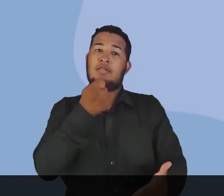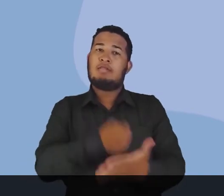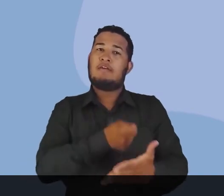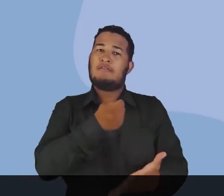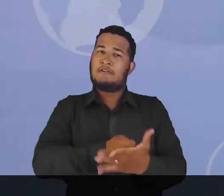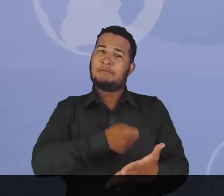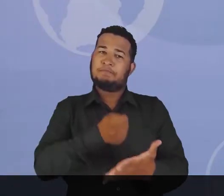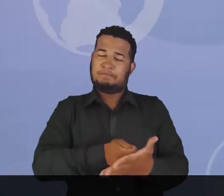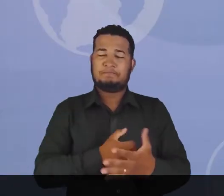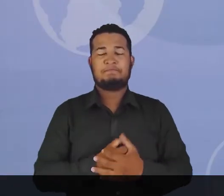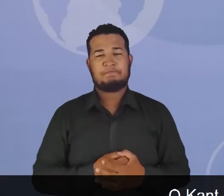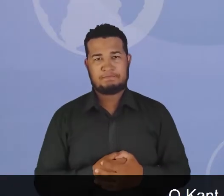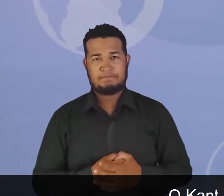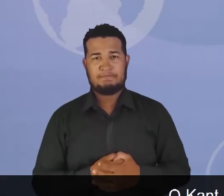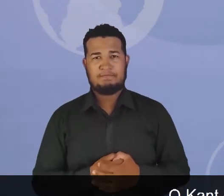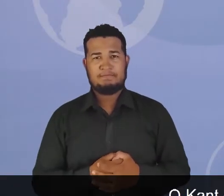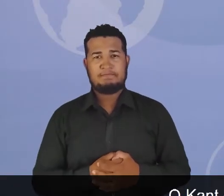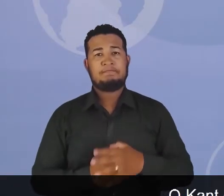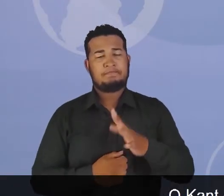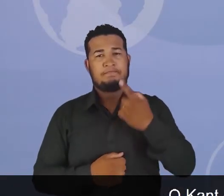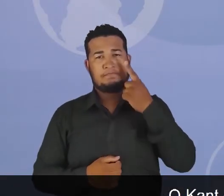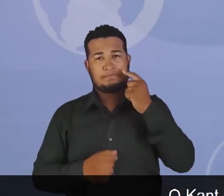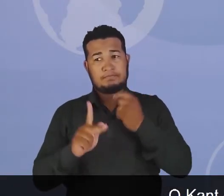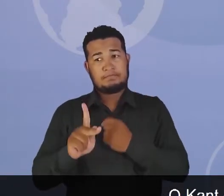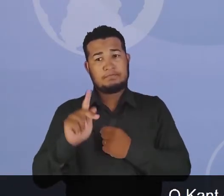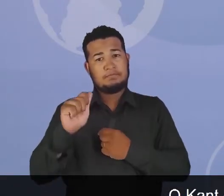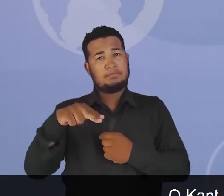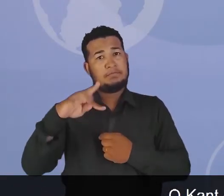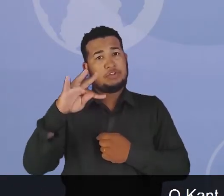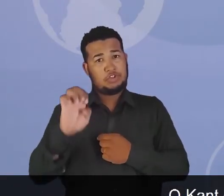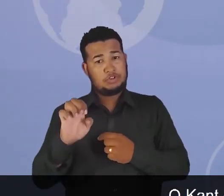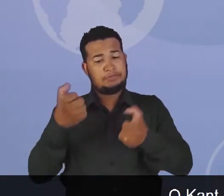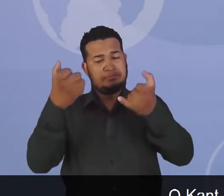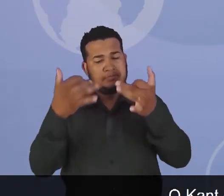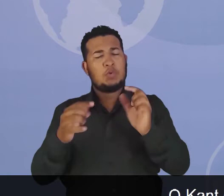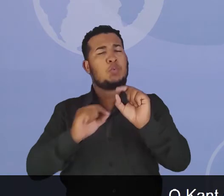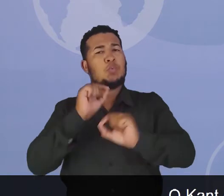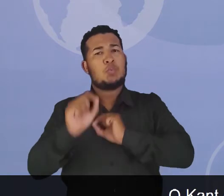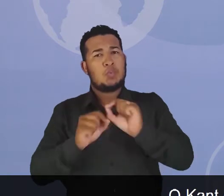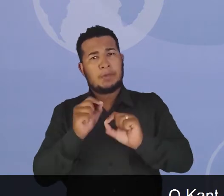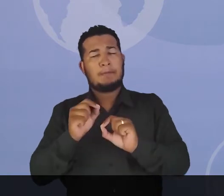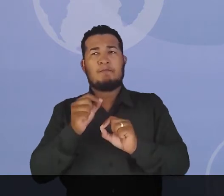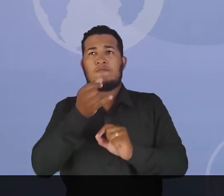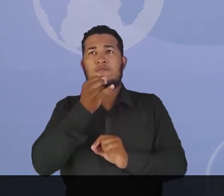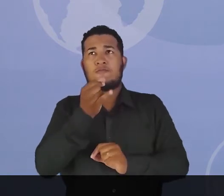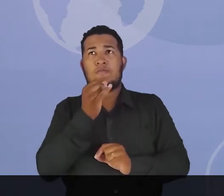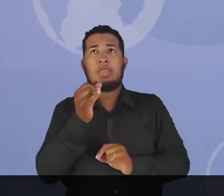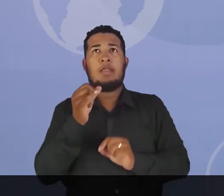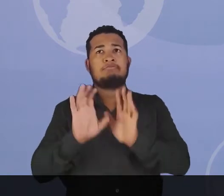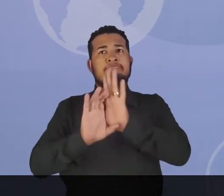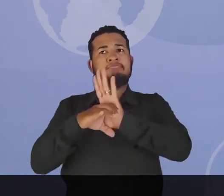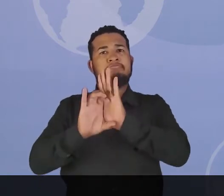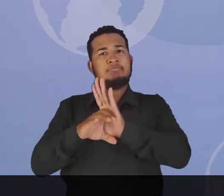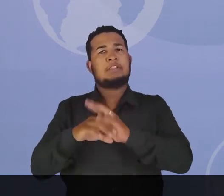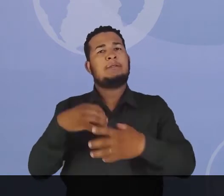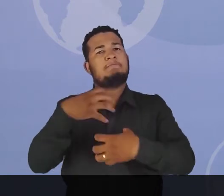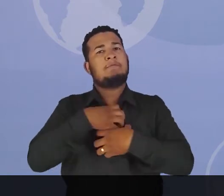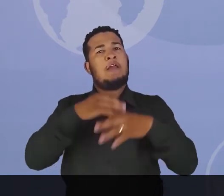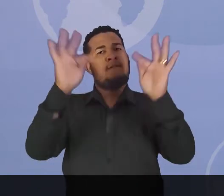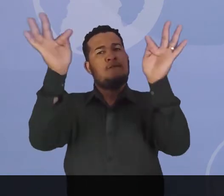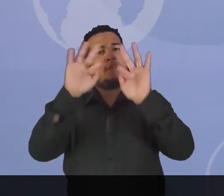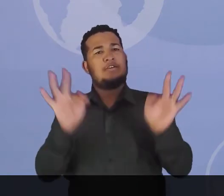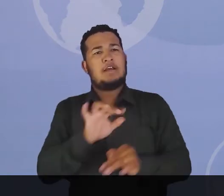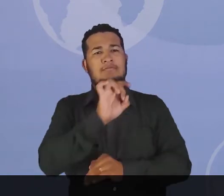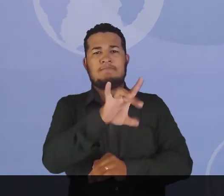aqui comigo. O Kant, galera, vai desenvolver um pensamento de acordo com o qual a felicidade de cada